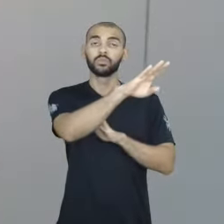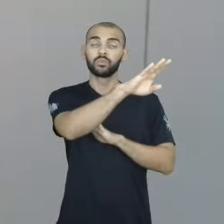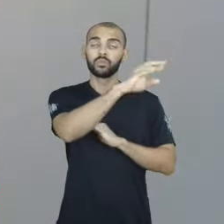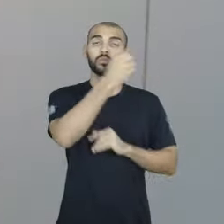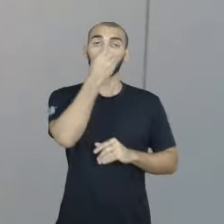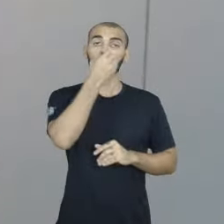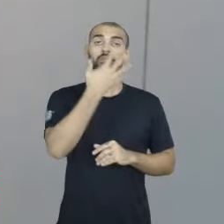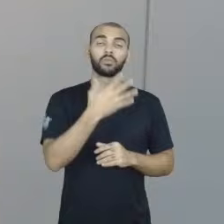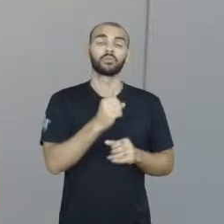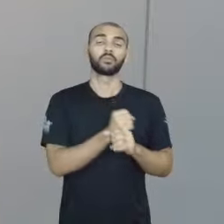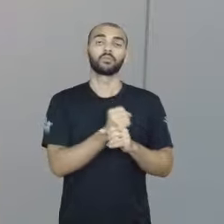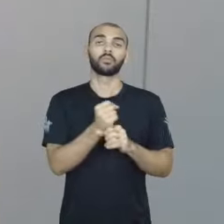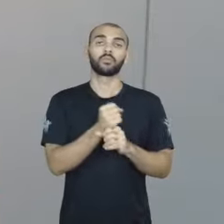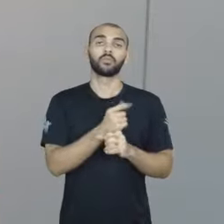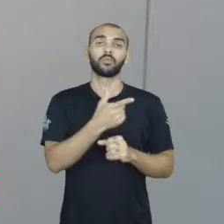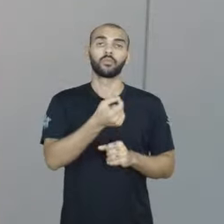ano de